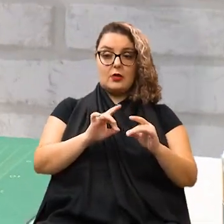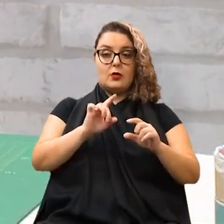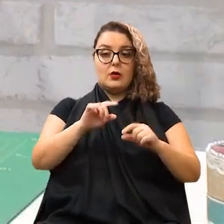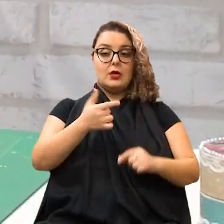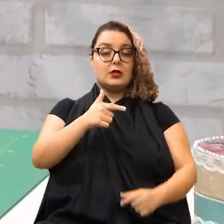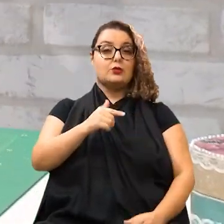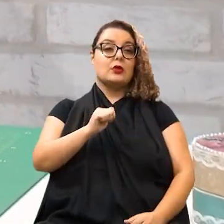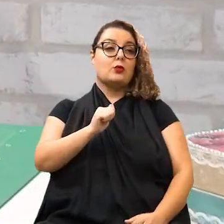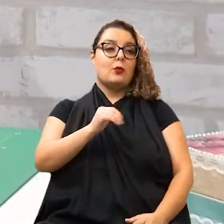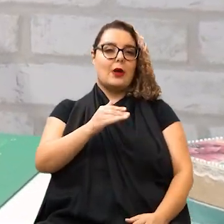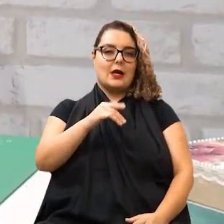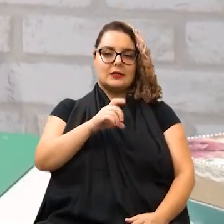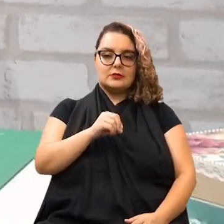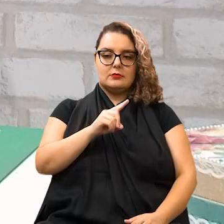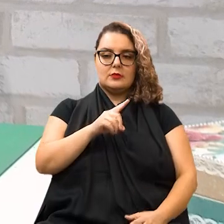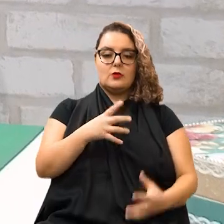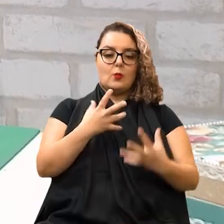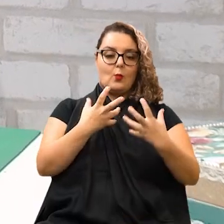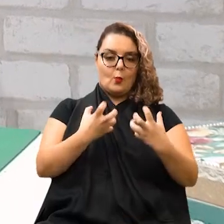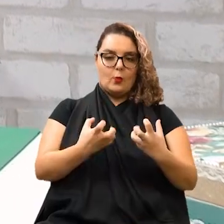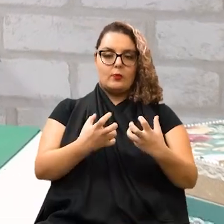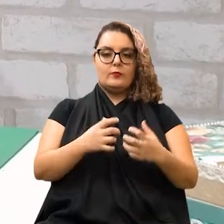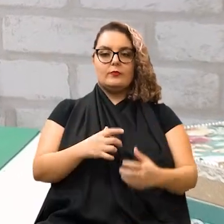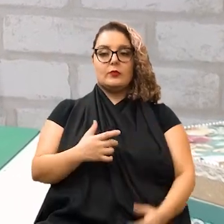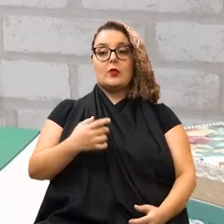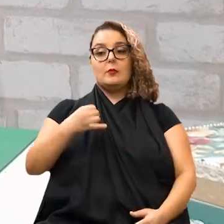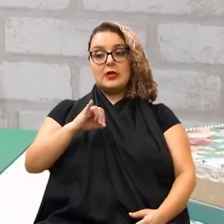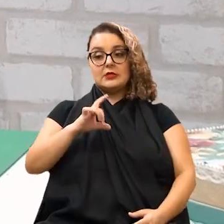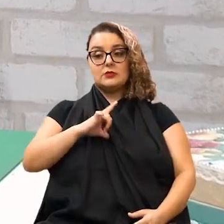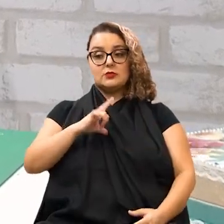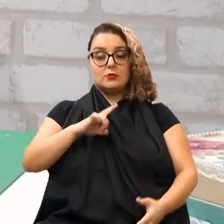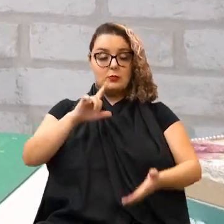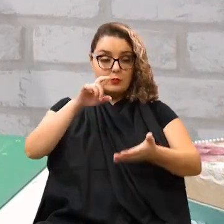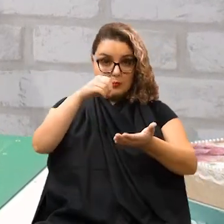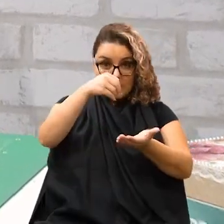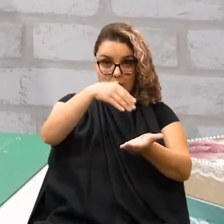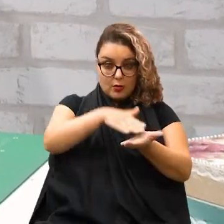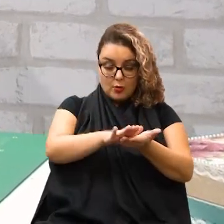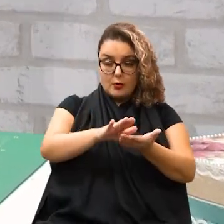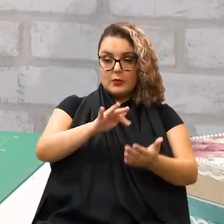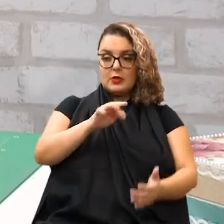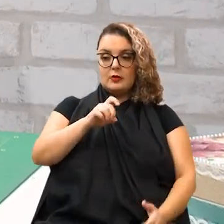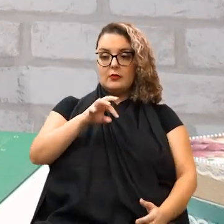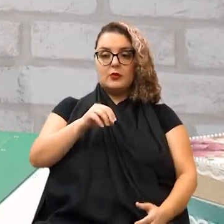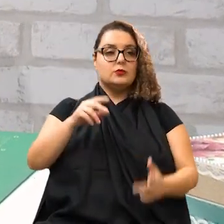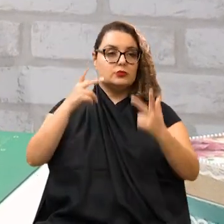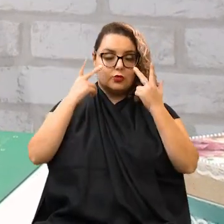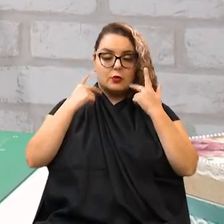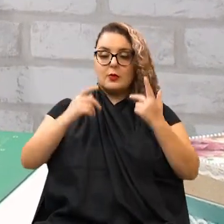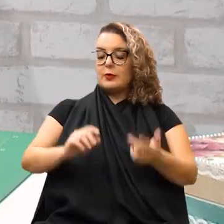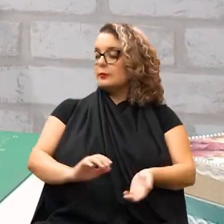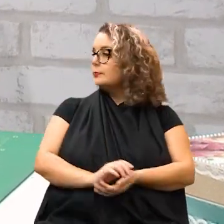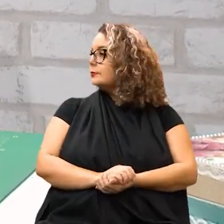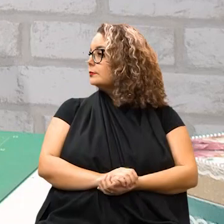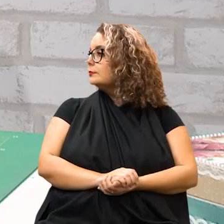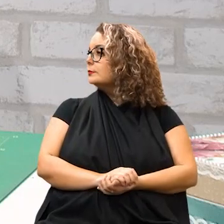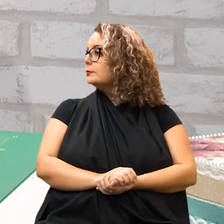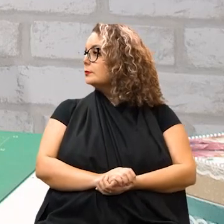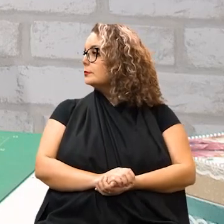free, sem o ácido para não amarelar com o tempo. Mas se você usar uma cópia da foto, tranquilo, normal, tá?